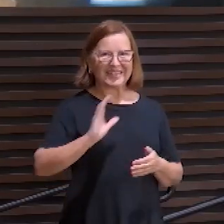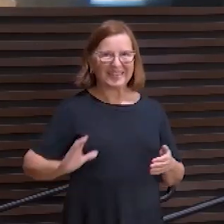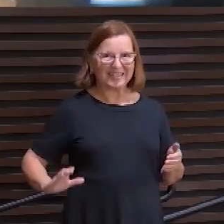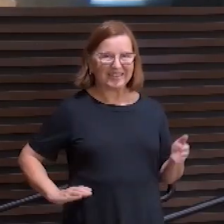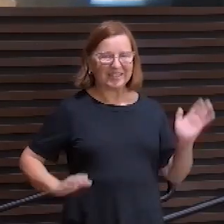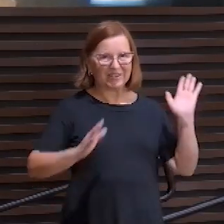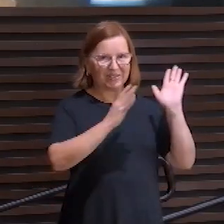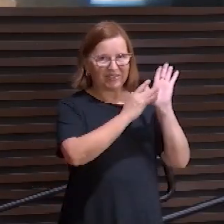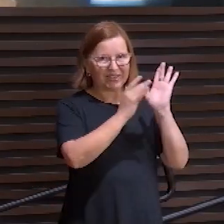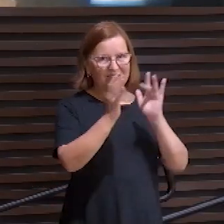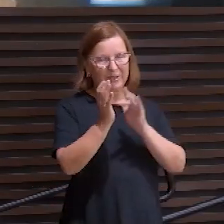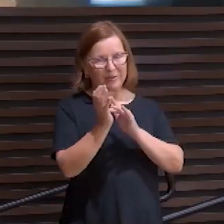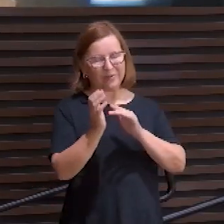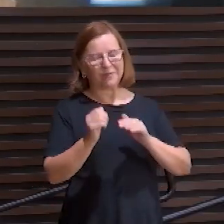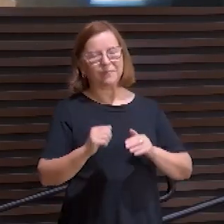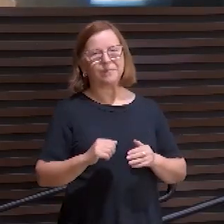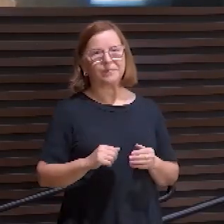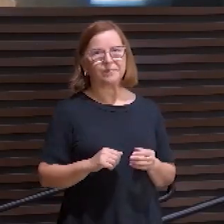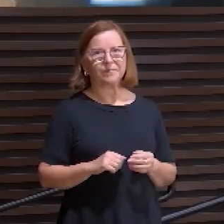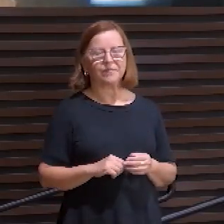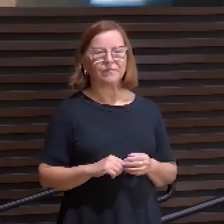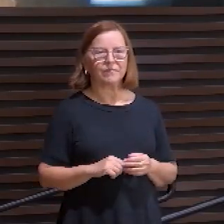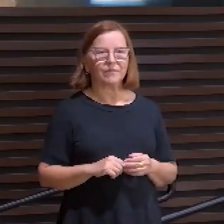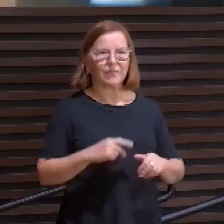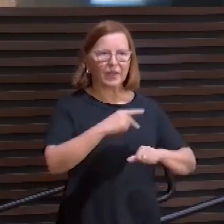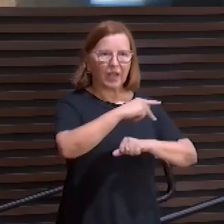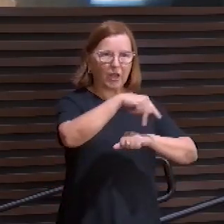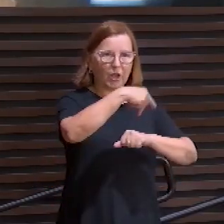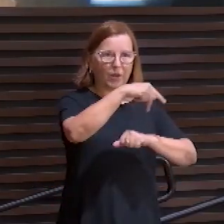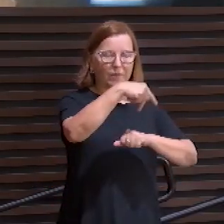Jesus. A Páscoa